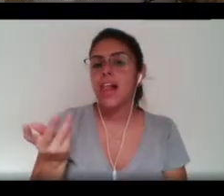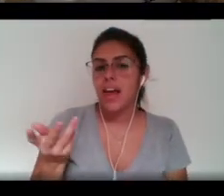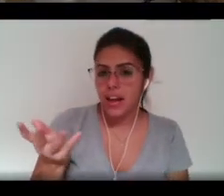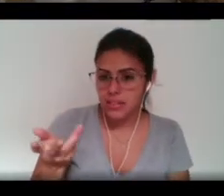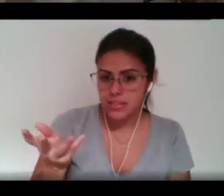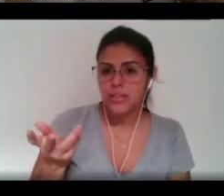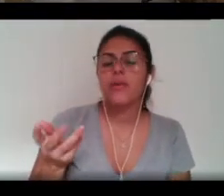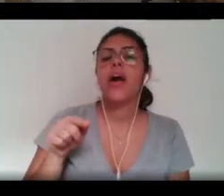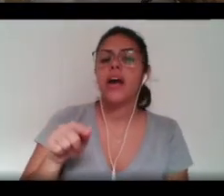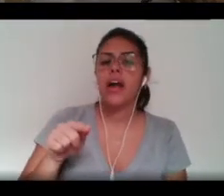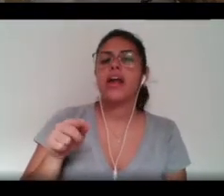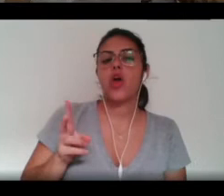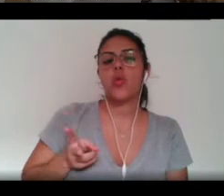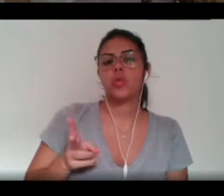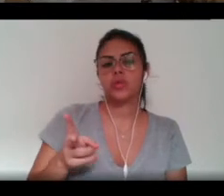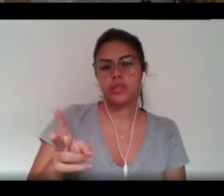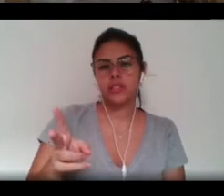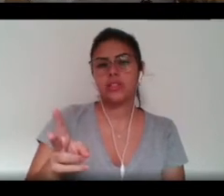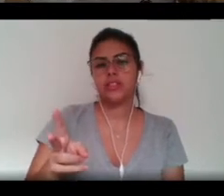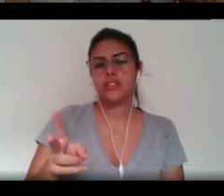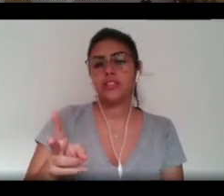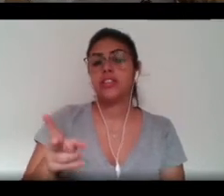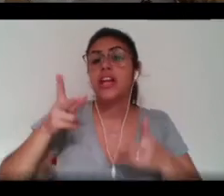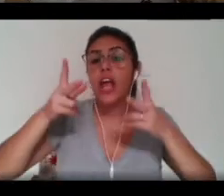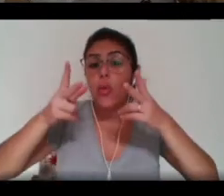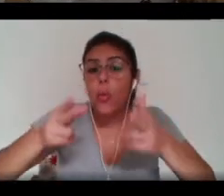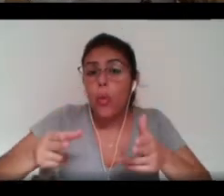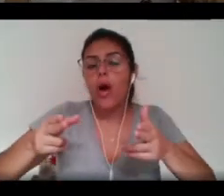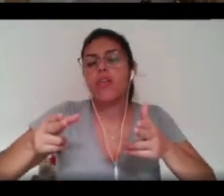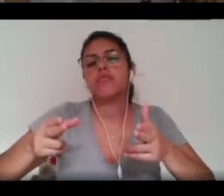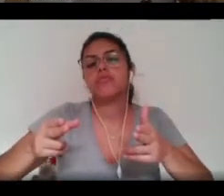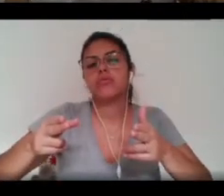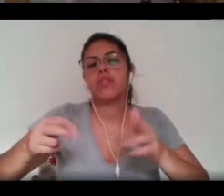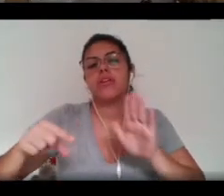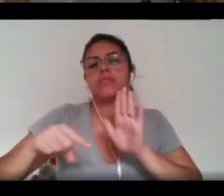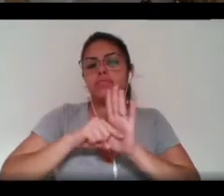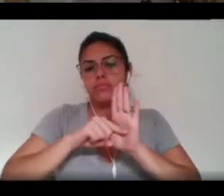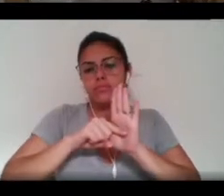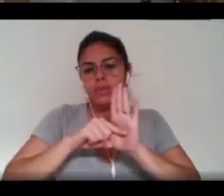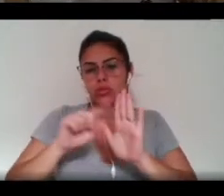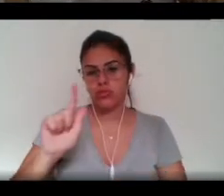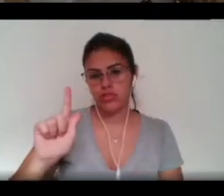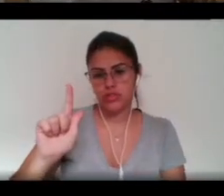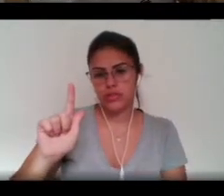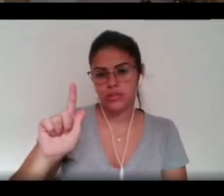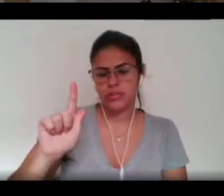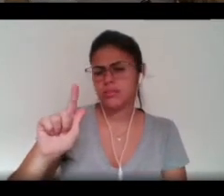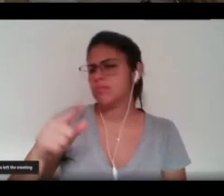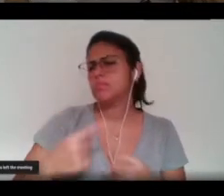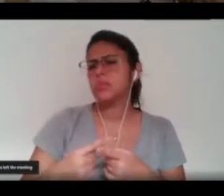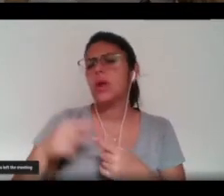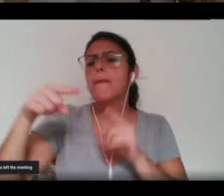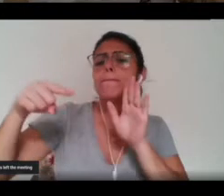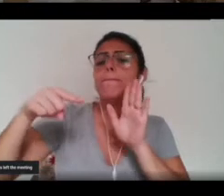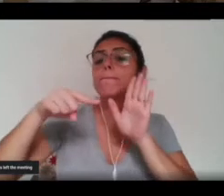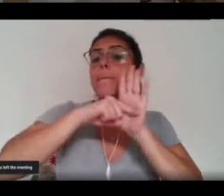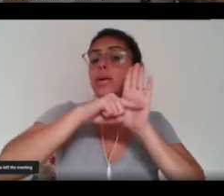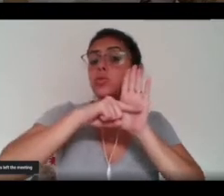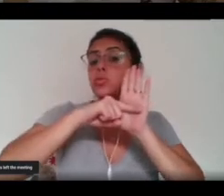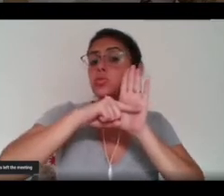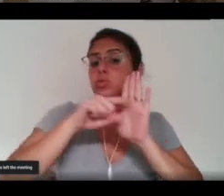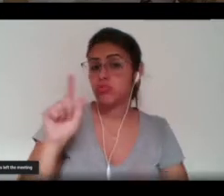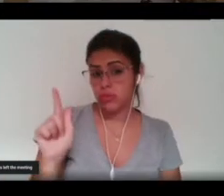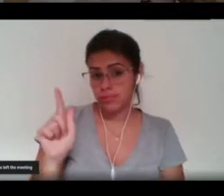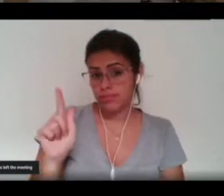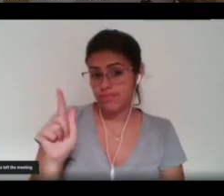Queda livre quer dizer que a aceleração é constante e ela é igual a menos g. Por que